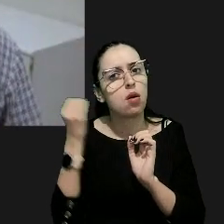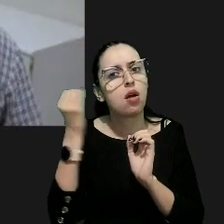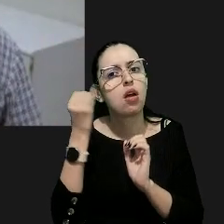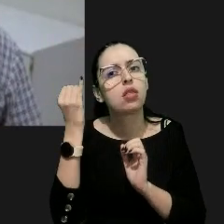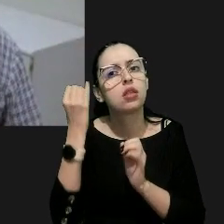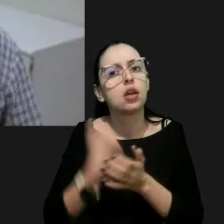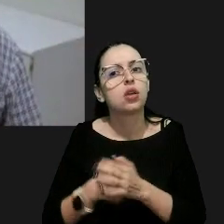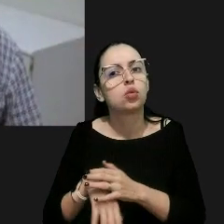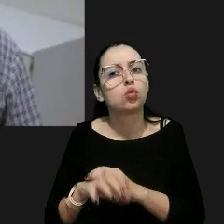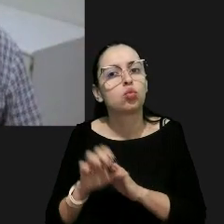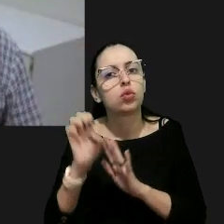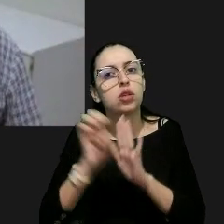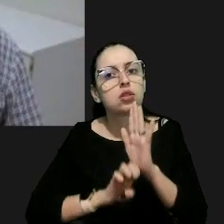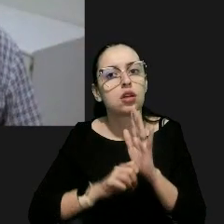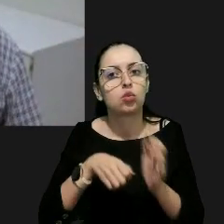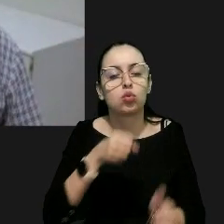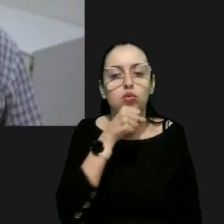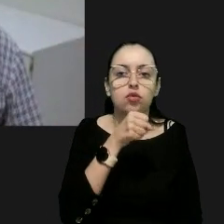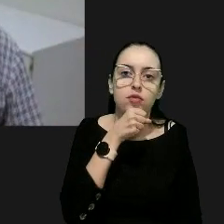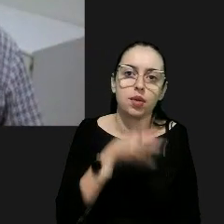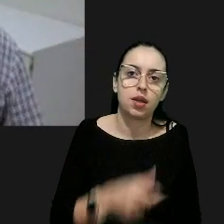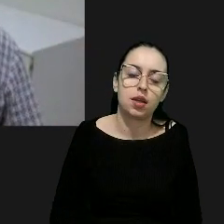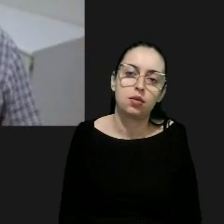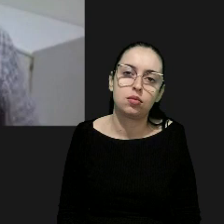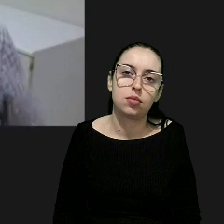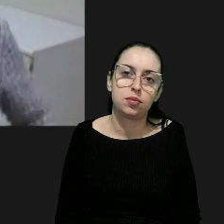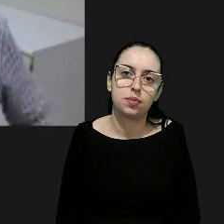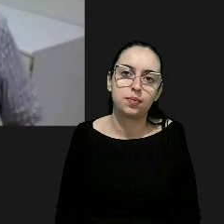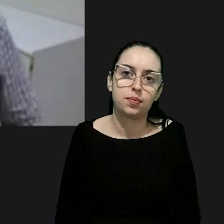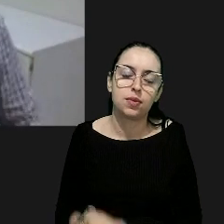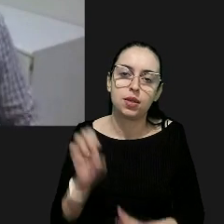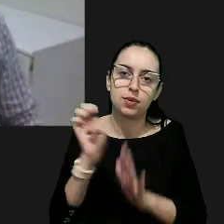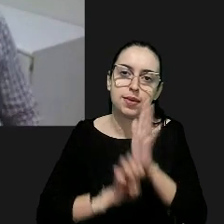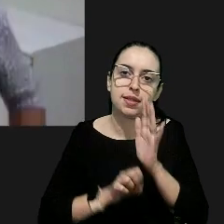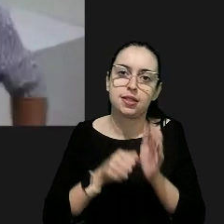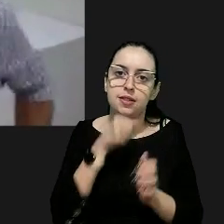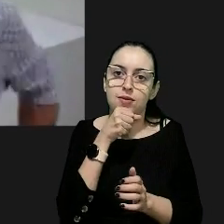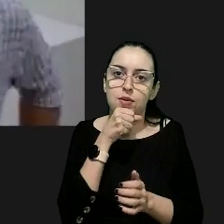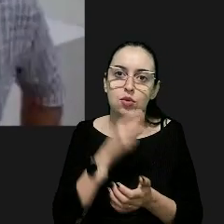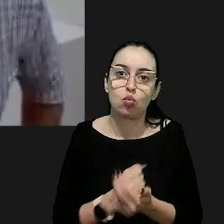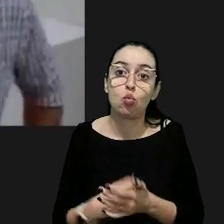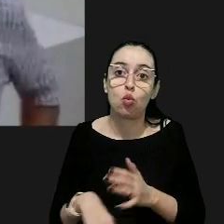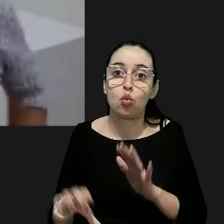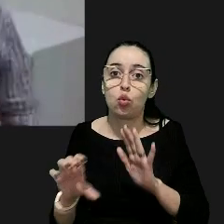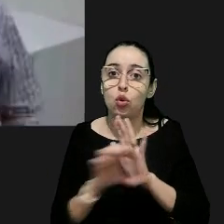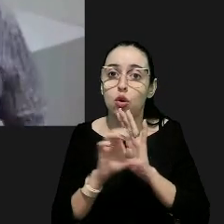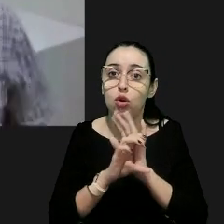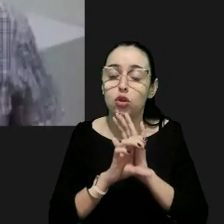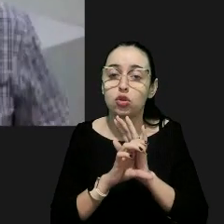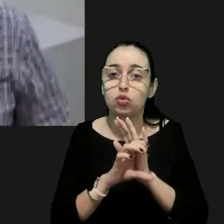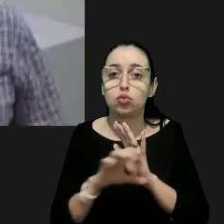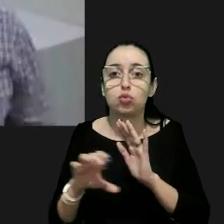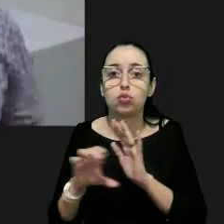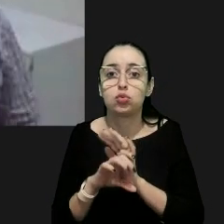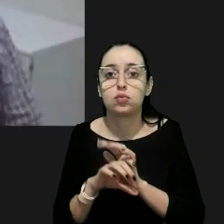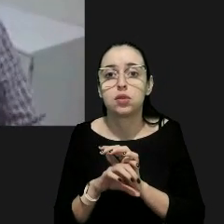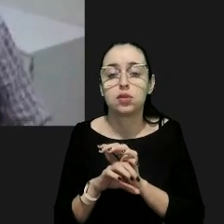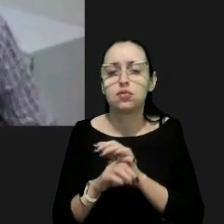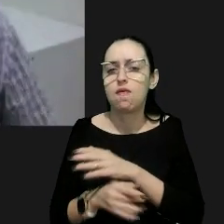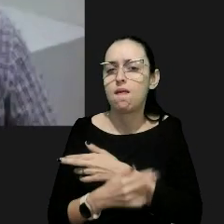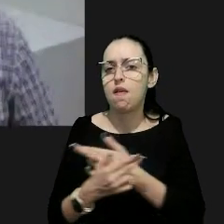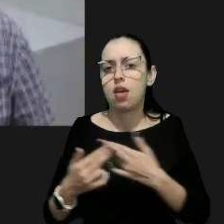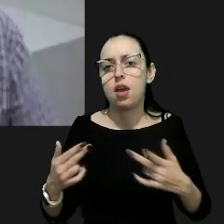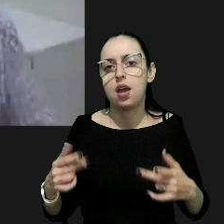direito personalíssimo, né, que está previsto no Estatuto do Idoso, né? O Estatuto do Idoso devia ser como o Código